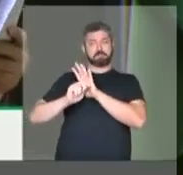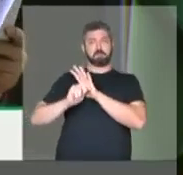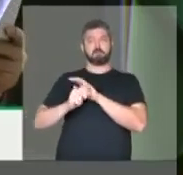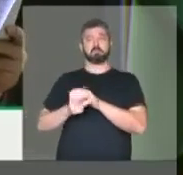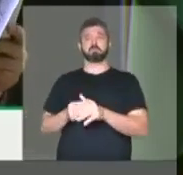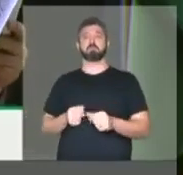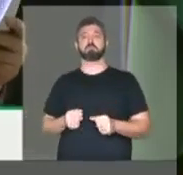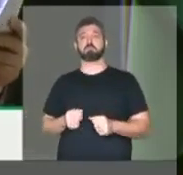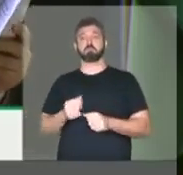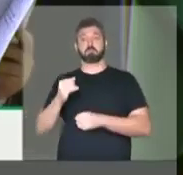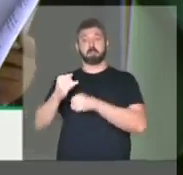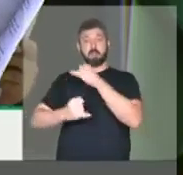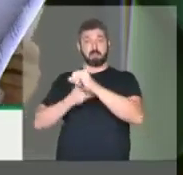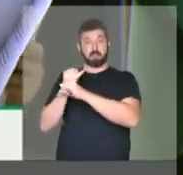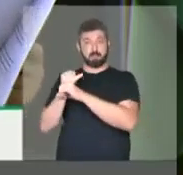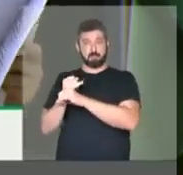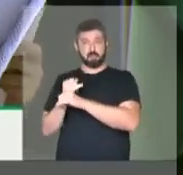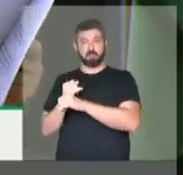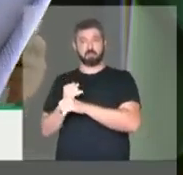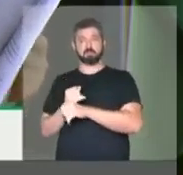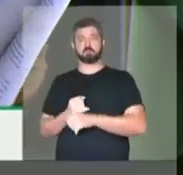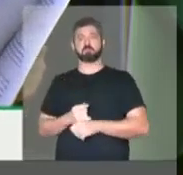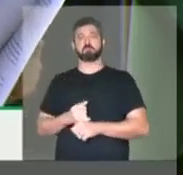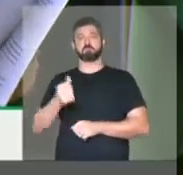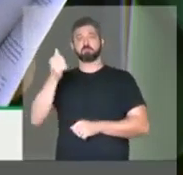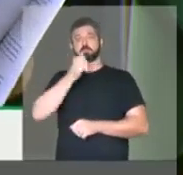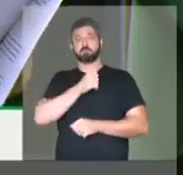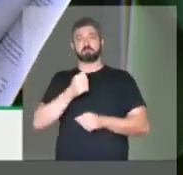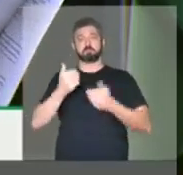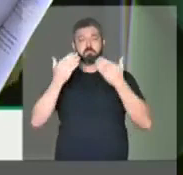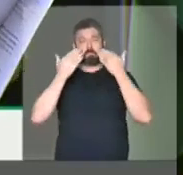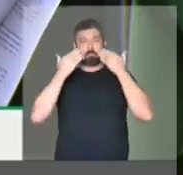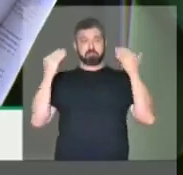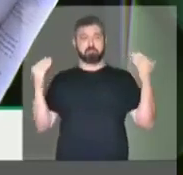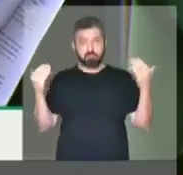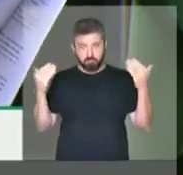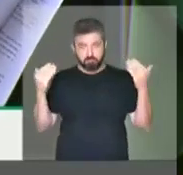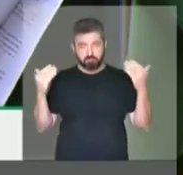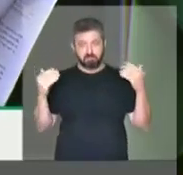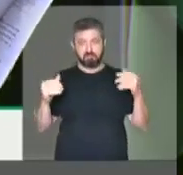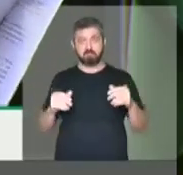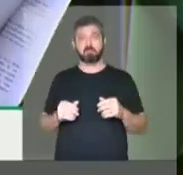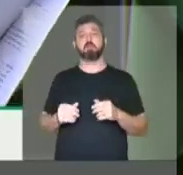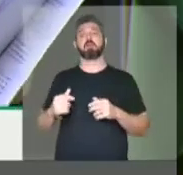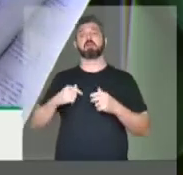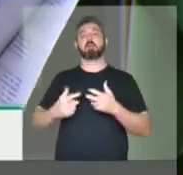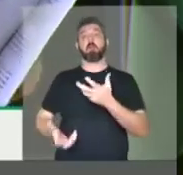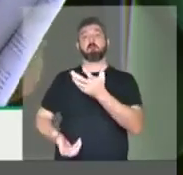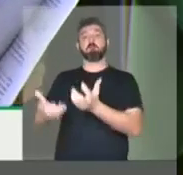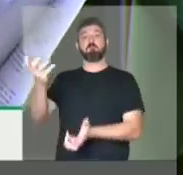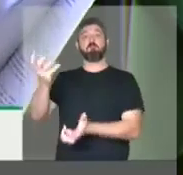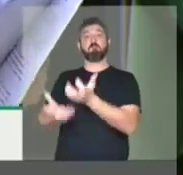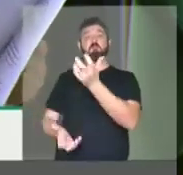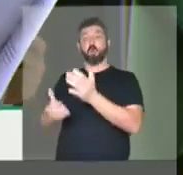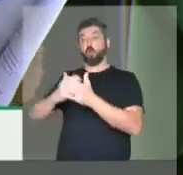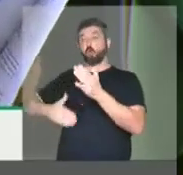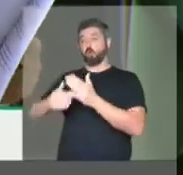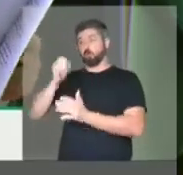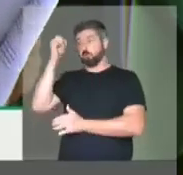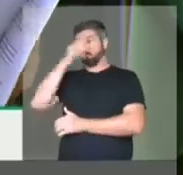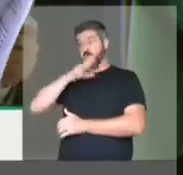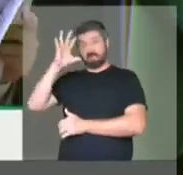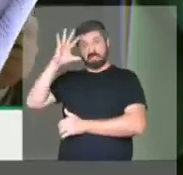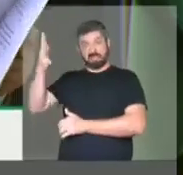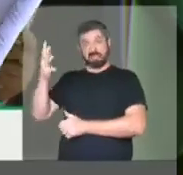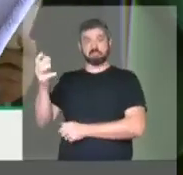vicejam no mundo digital, são impiedosamente expostos e consumidos na fogueira totalitária dos